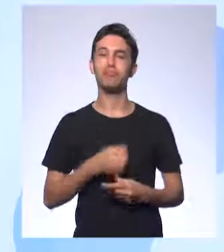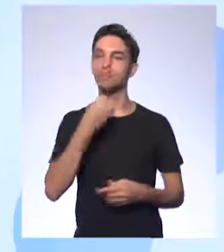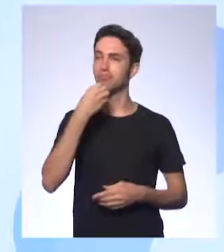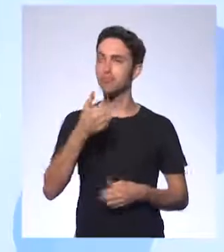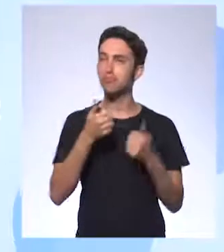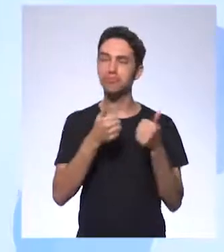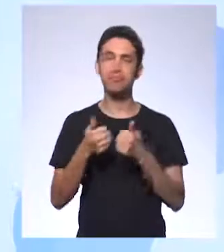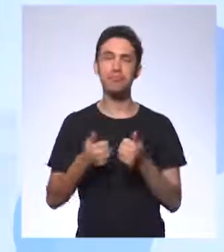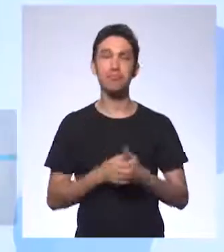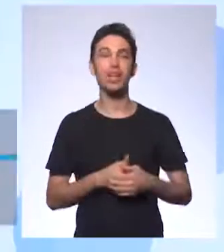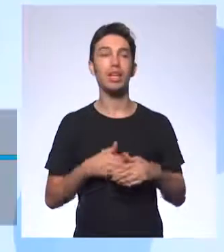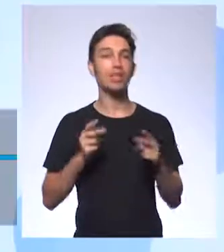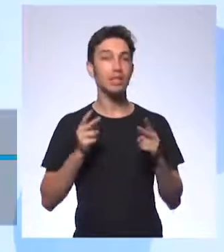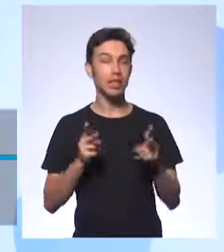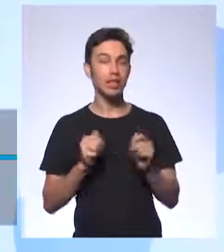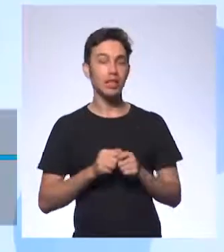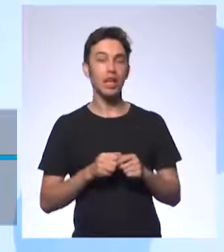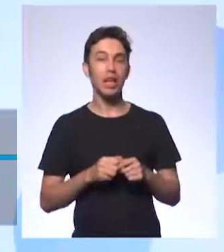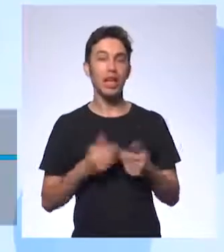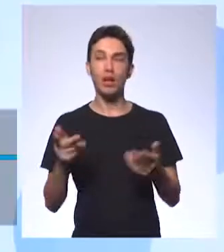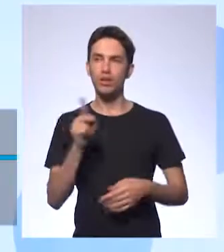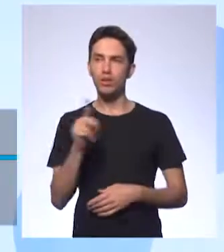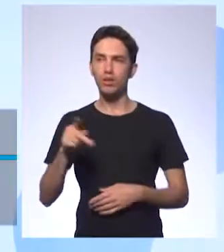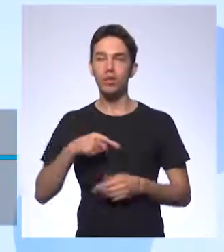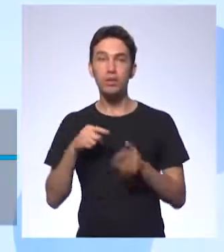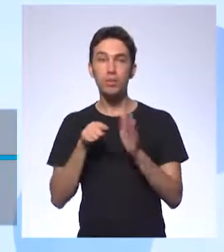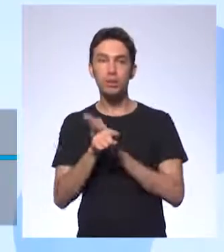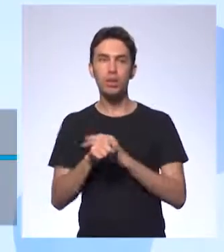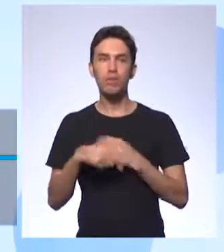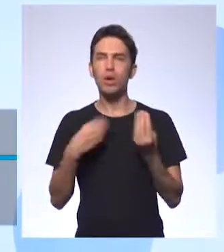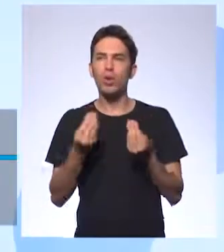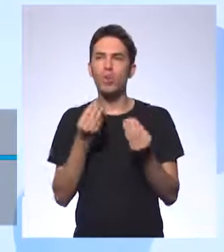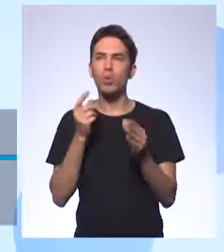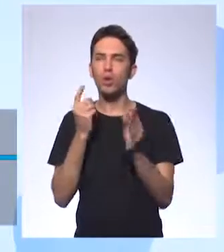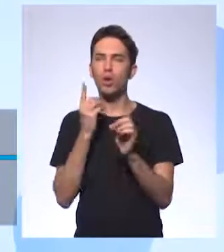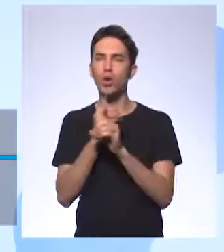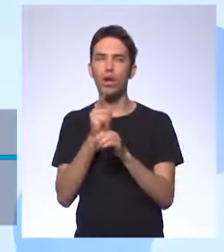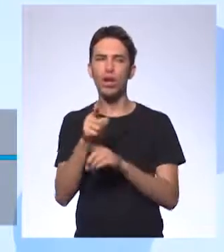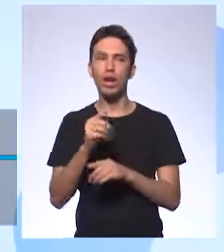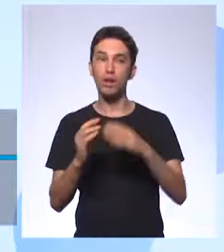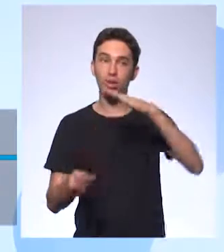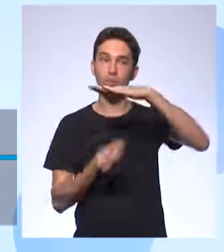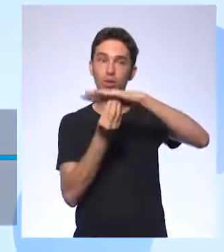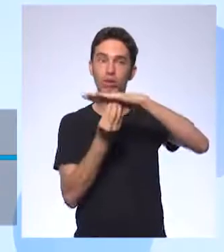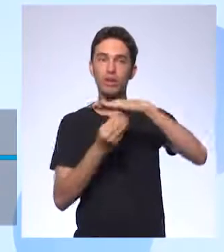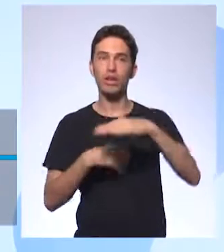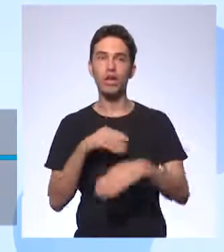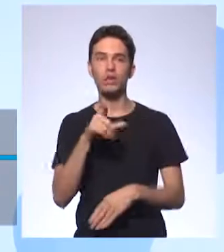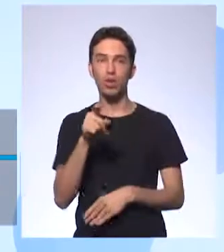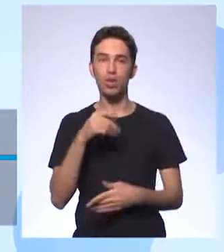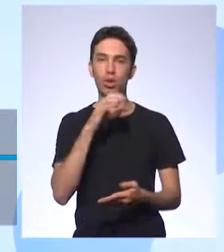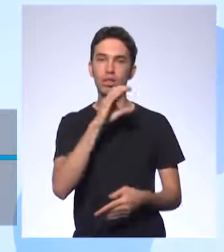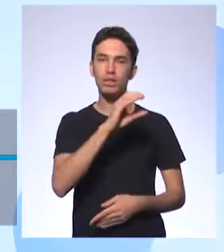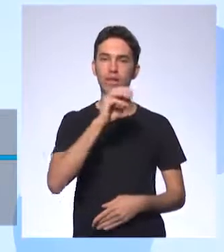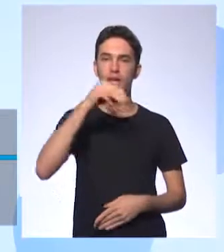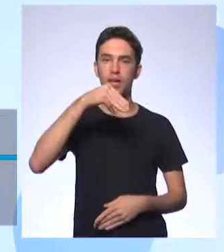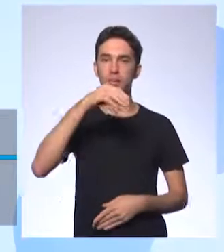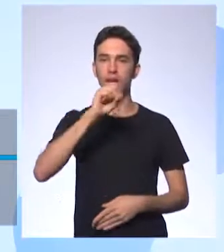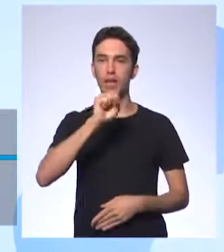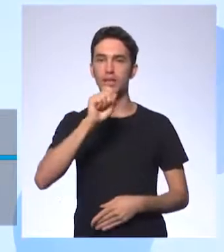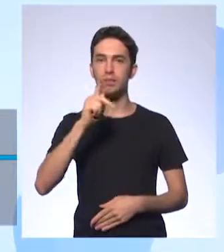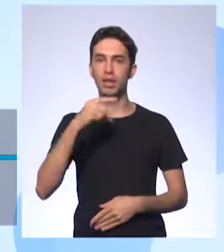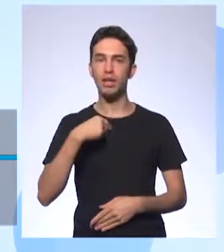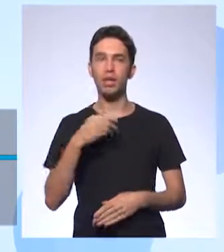Muito bem. Seguinte, tem uma pro aqui perguntando como é que ela faz para localizar no repositório. É só você digitar lá CMSP lá no Google,